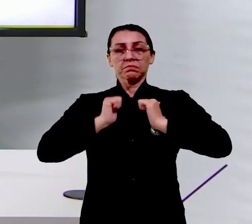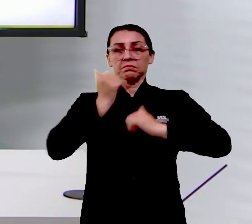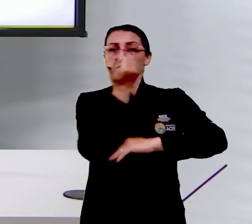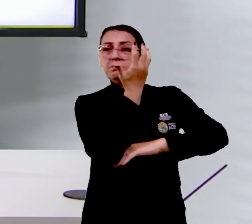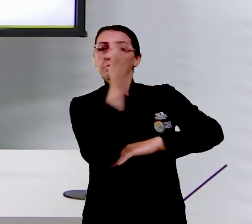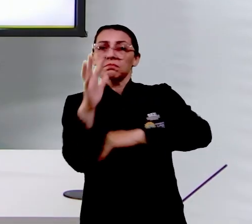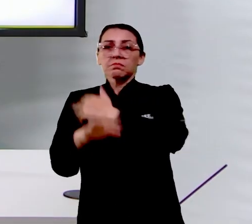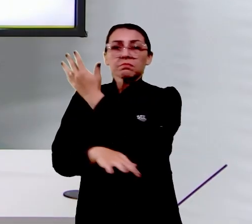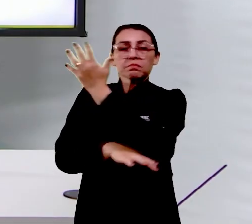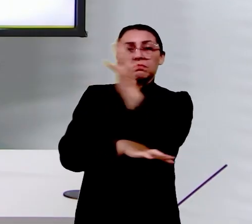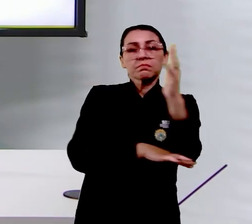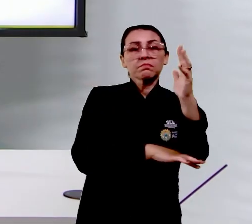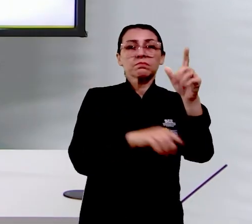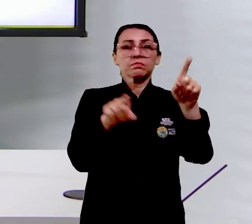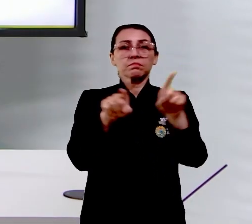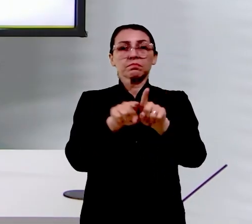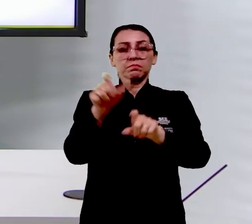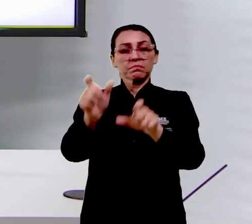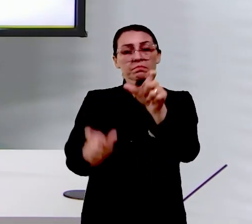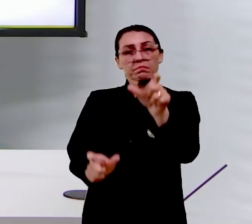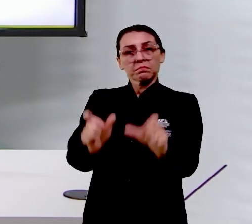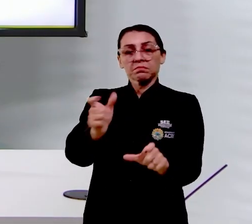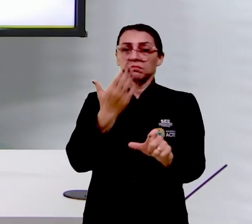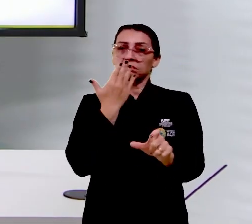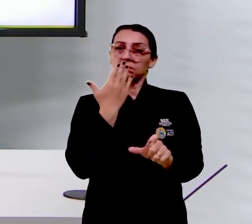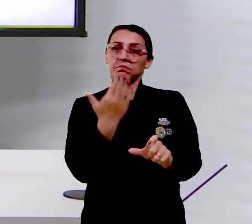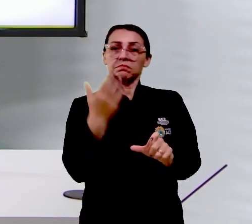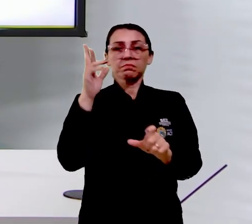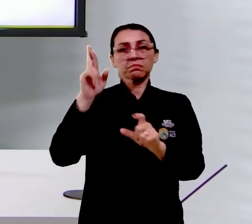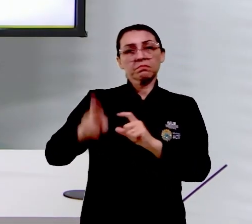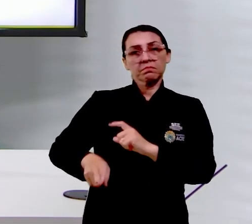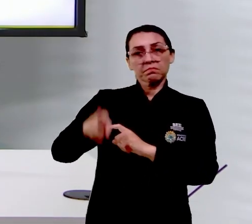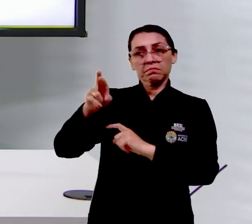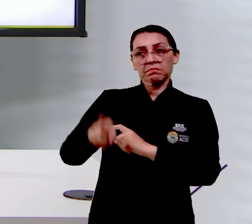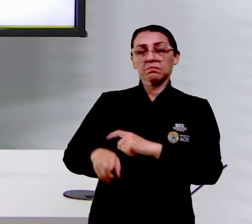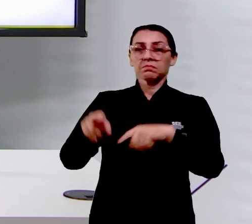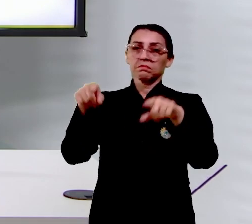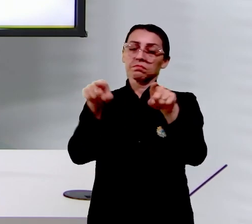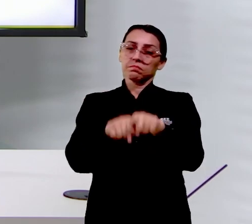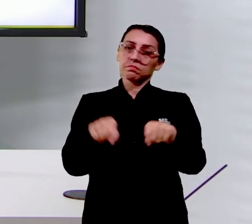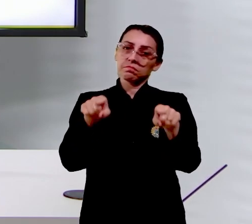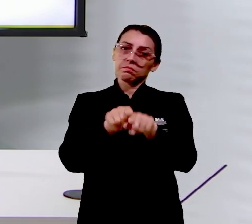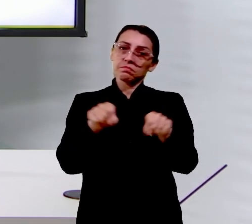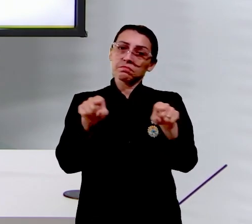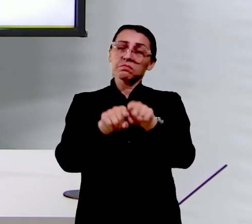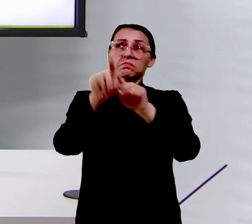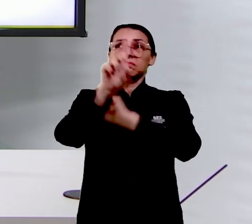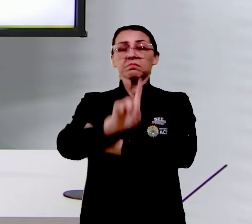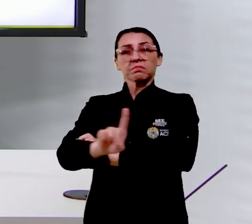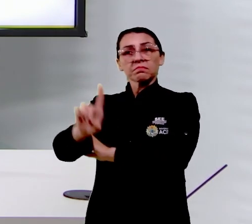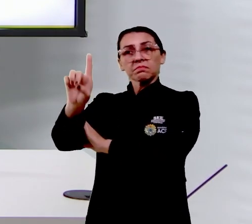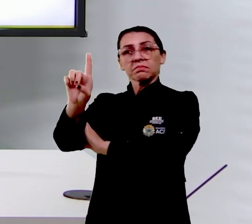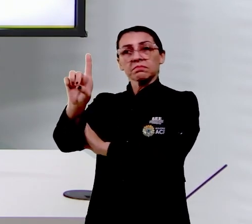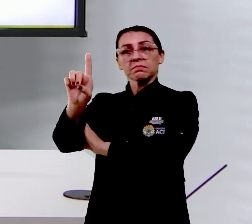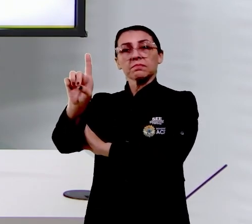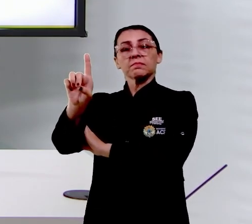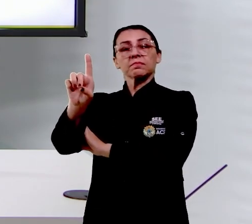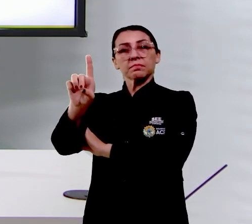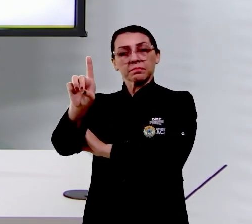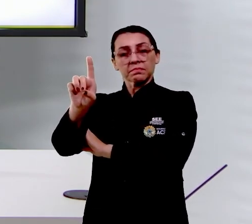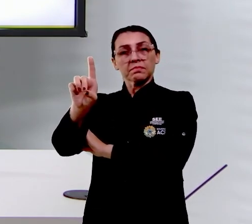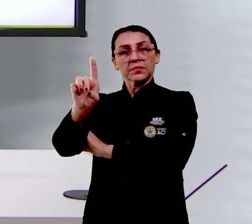natureza, diante do homem, diante da razão e também diante de Deus, vai